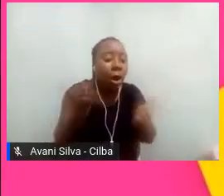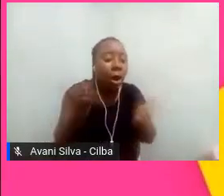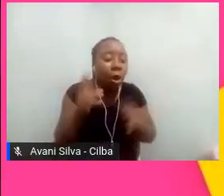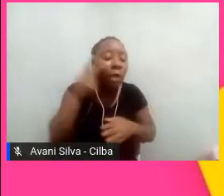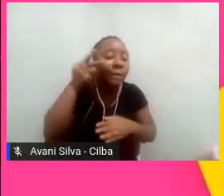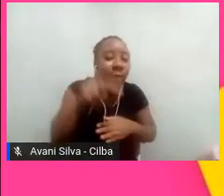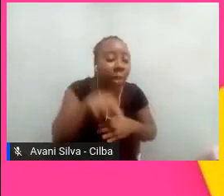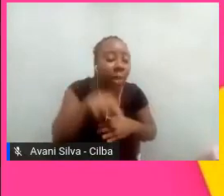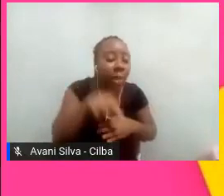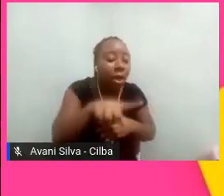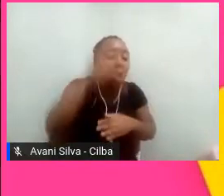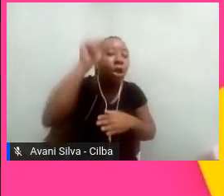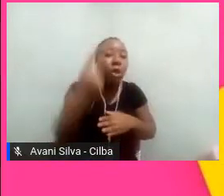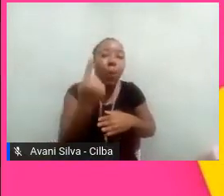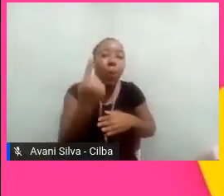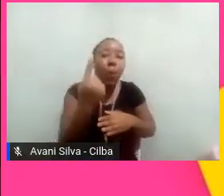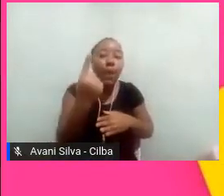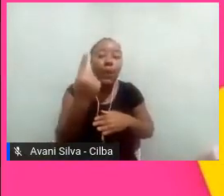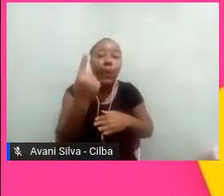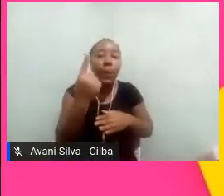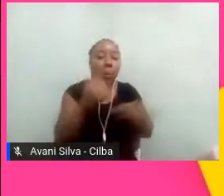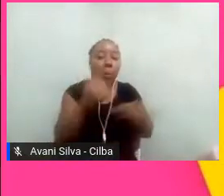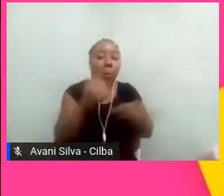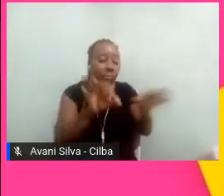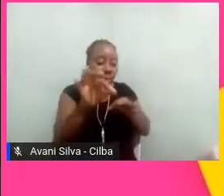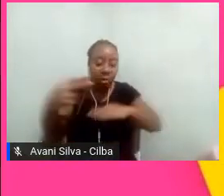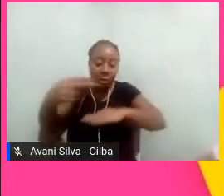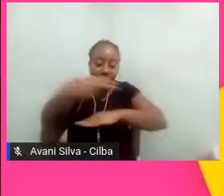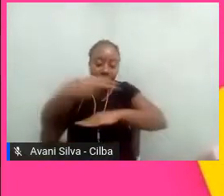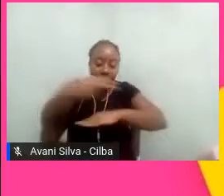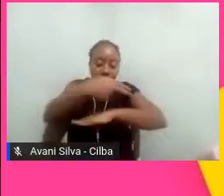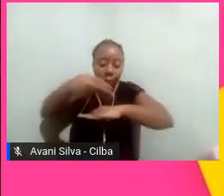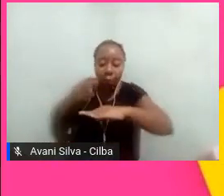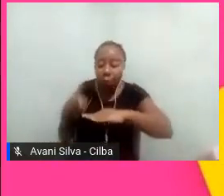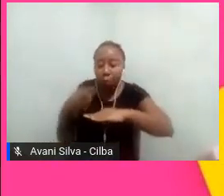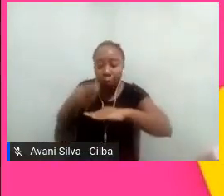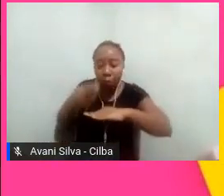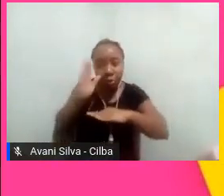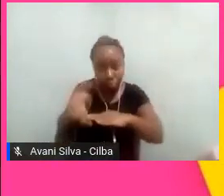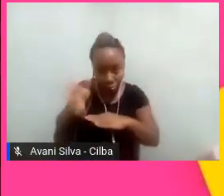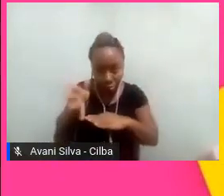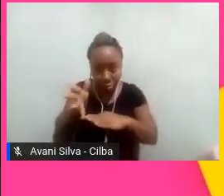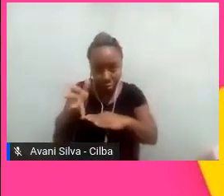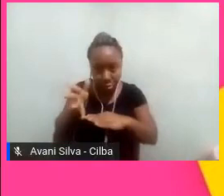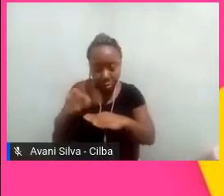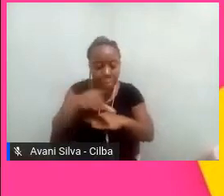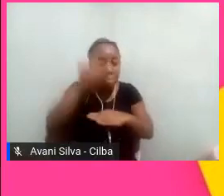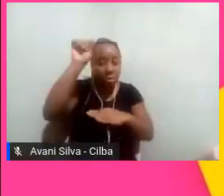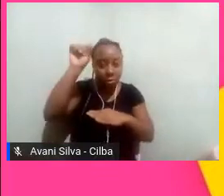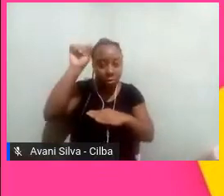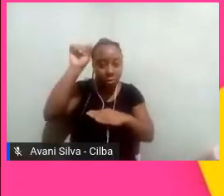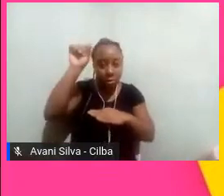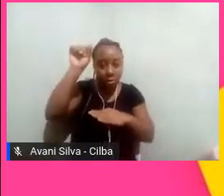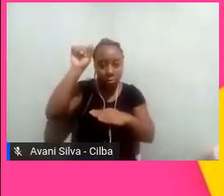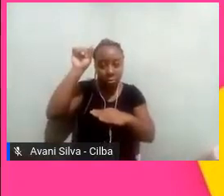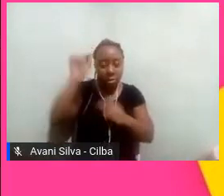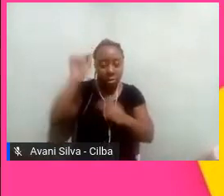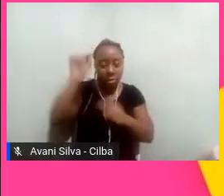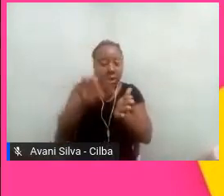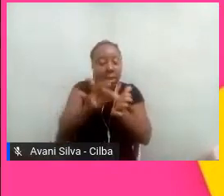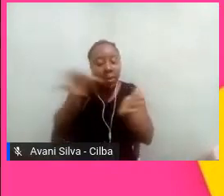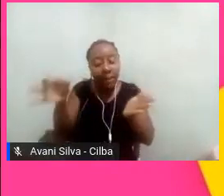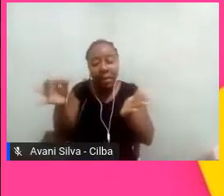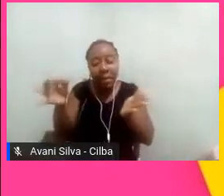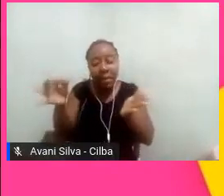escolher uma parte dessas que eu já recortei, né? Então eu vou preferencialmente pegar da página 1 até a